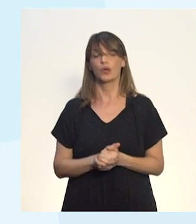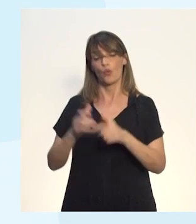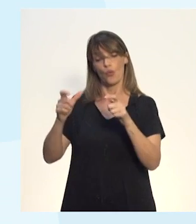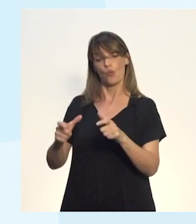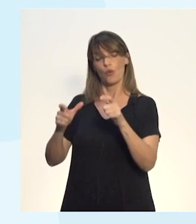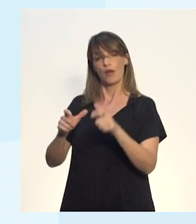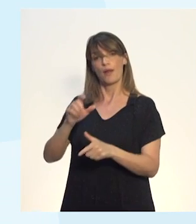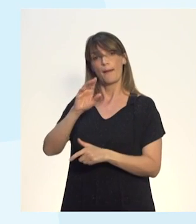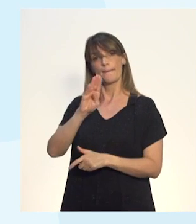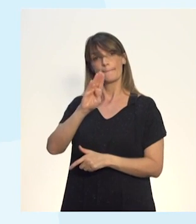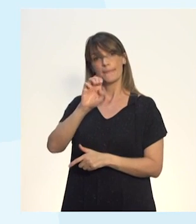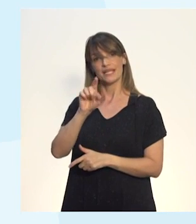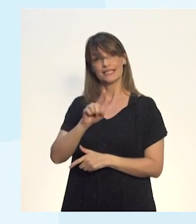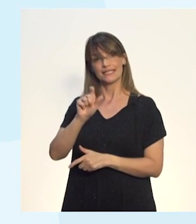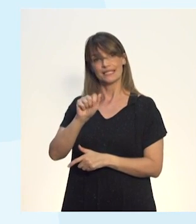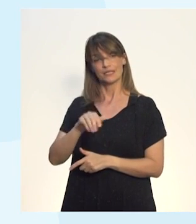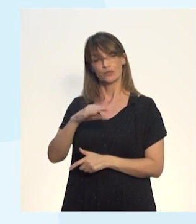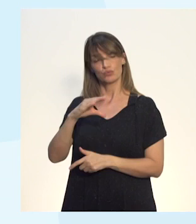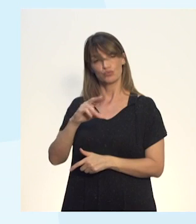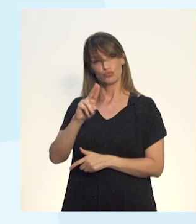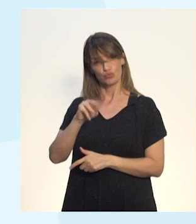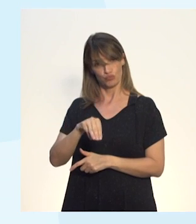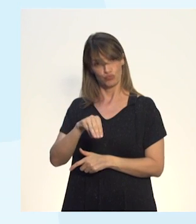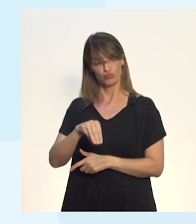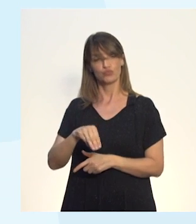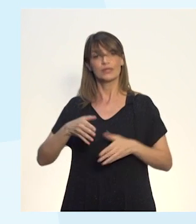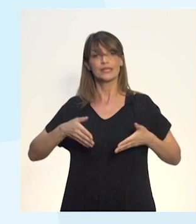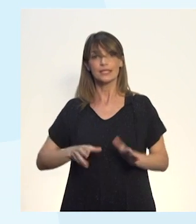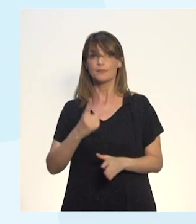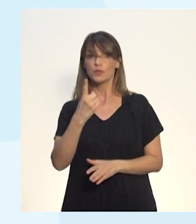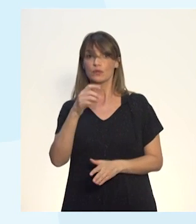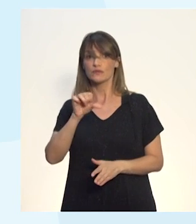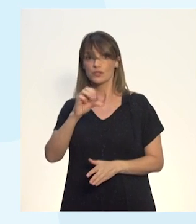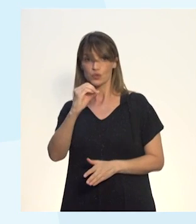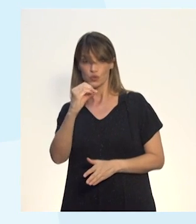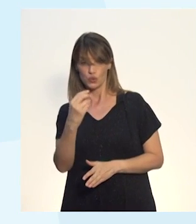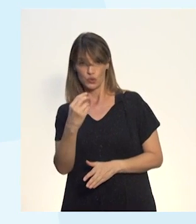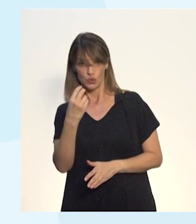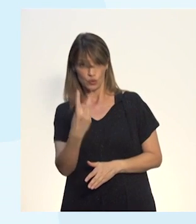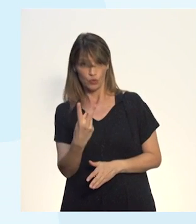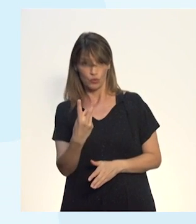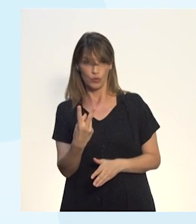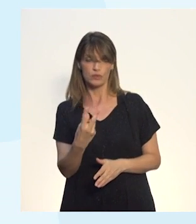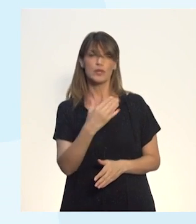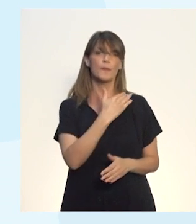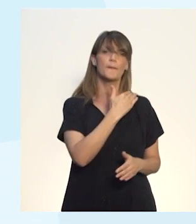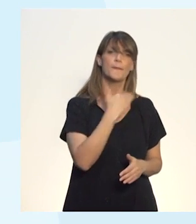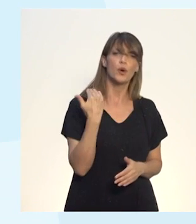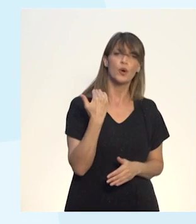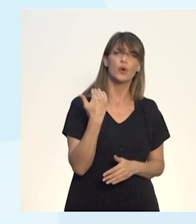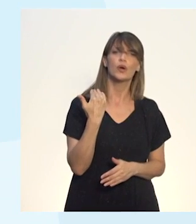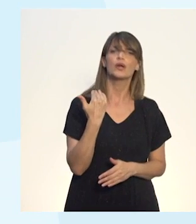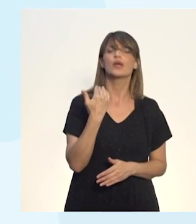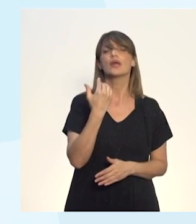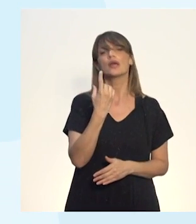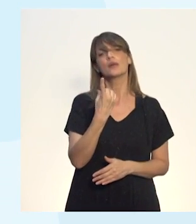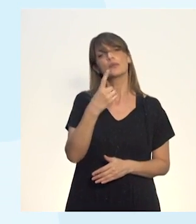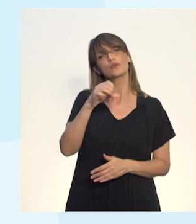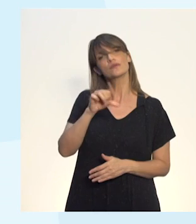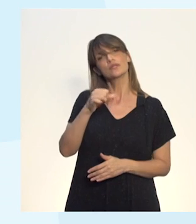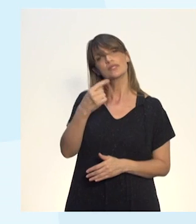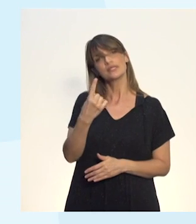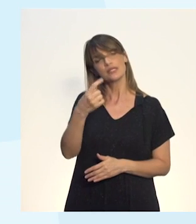Né? Ele nasce em 1802 e morre já no finalzinho do XIX. Então, assim, o XIX inteiro se descortinou,